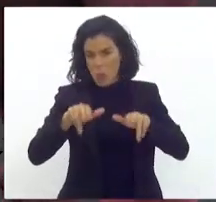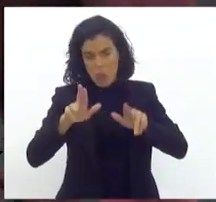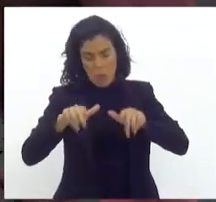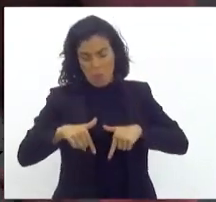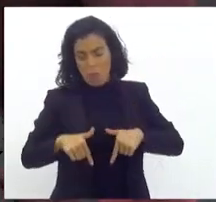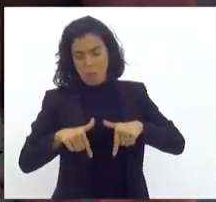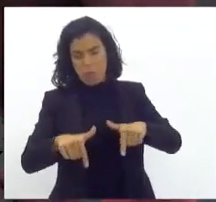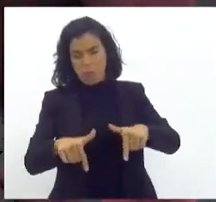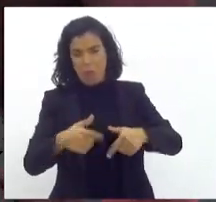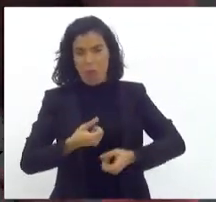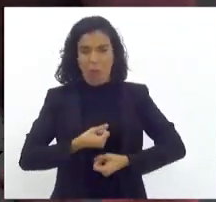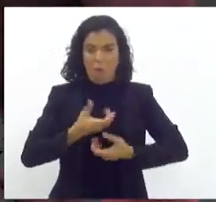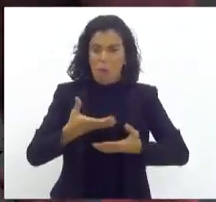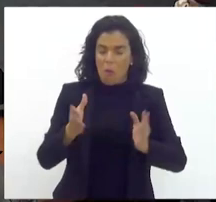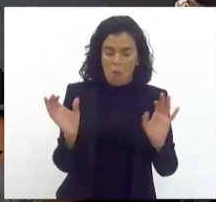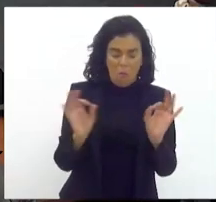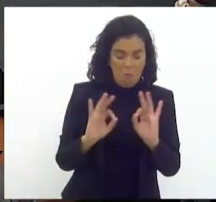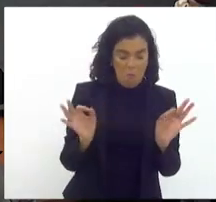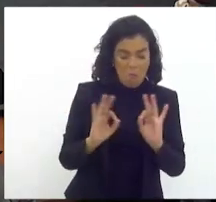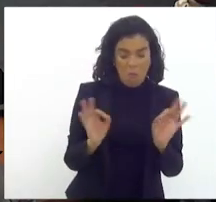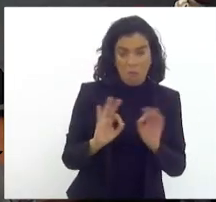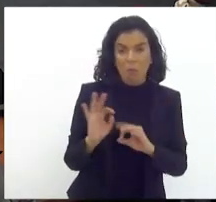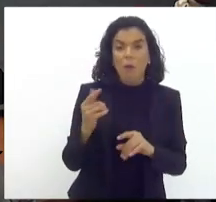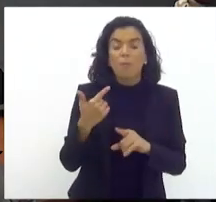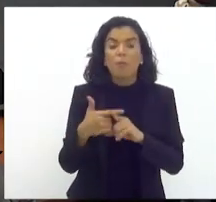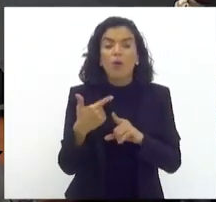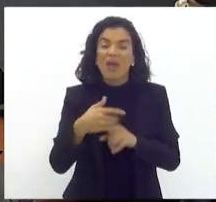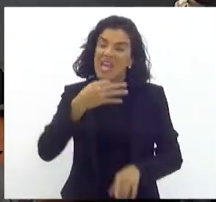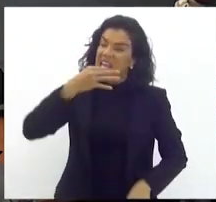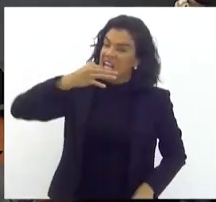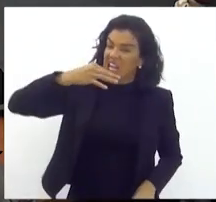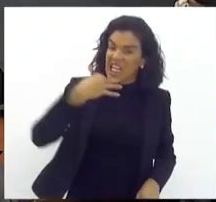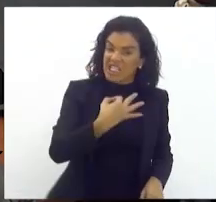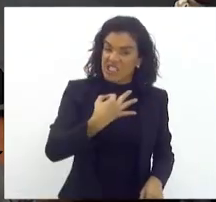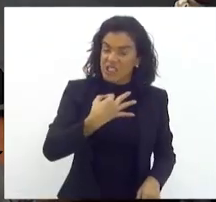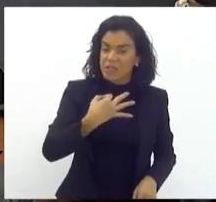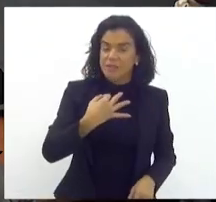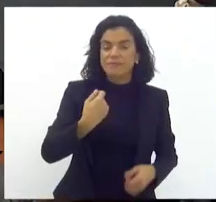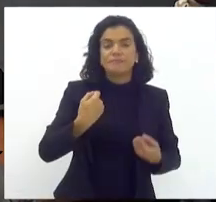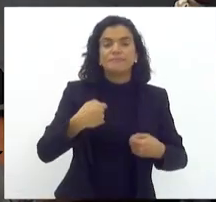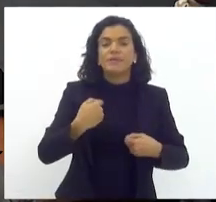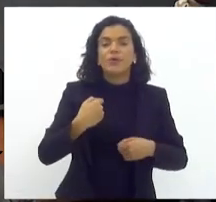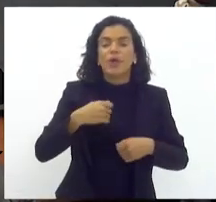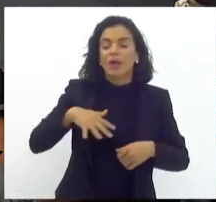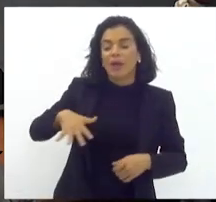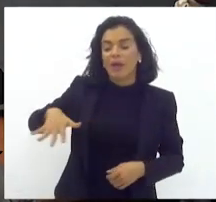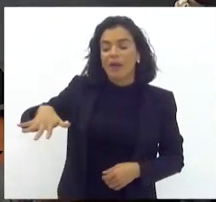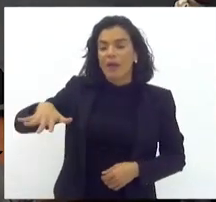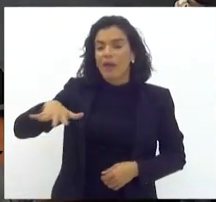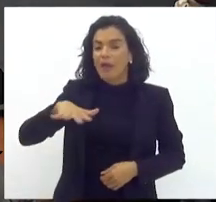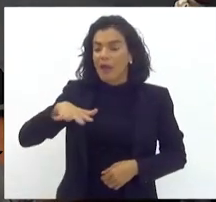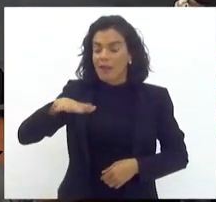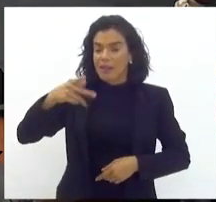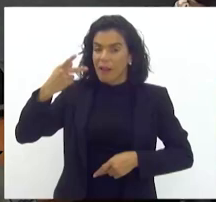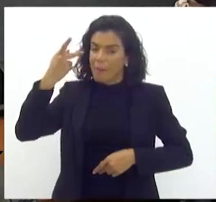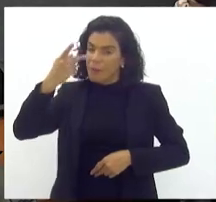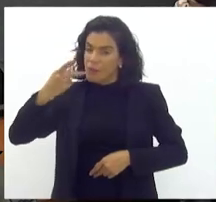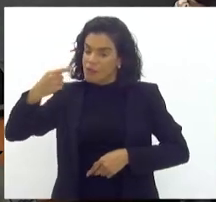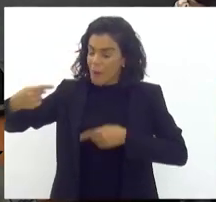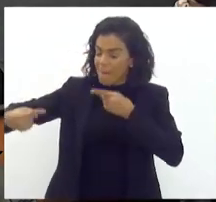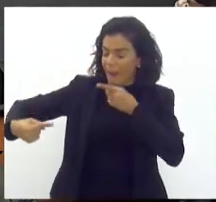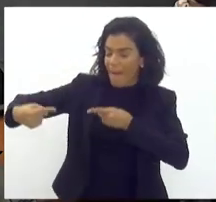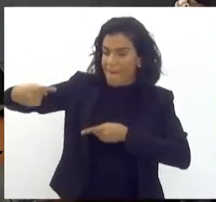farei porque a crítica tem que ficar no âmbito da política